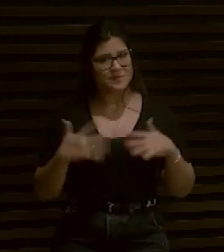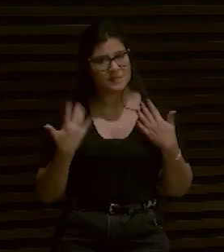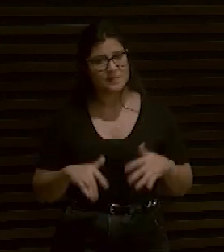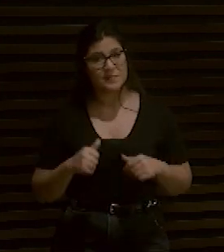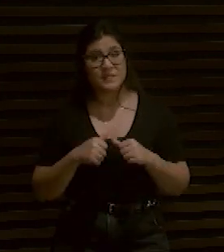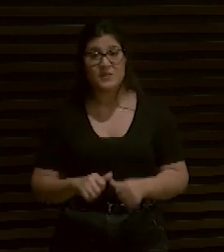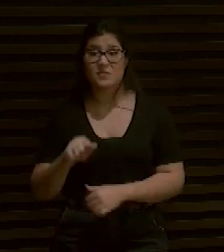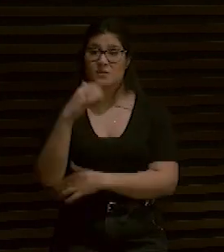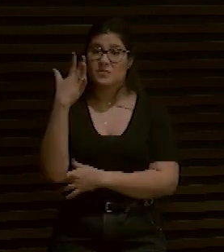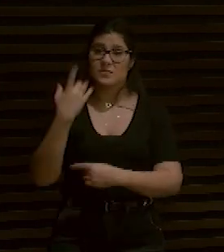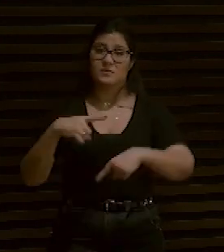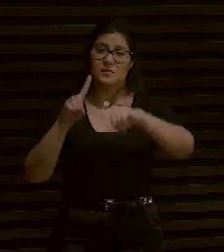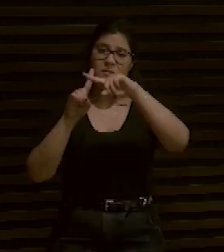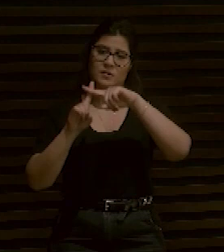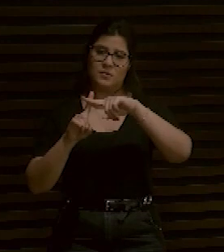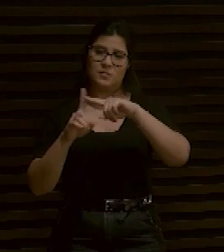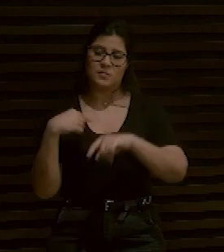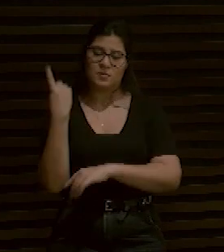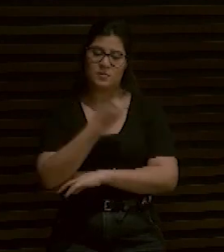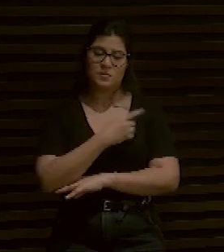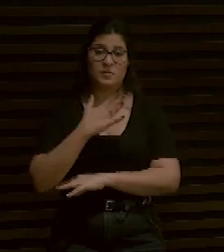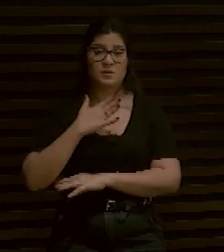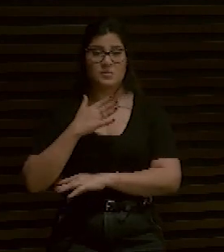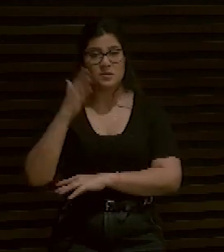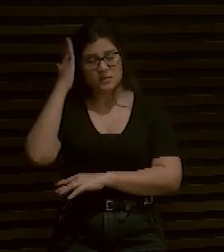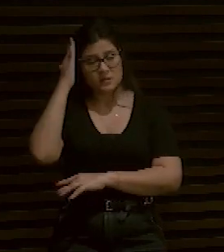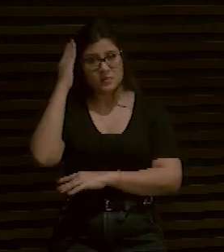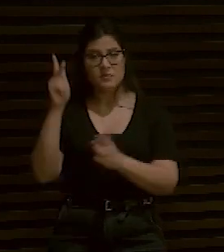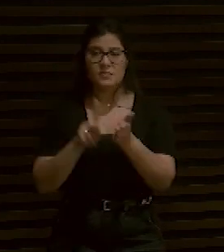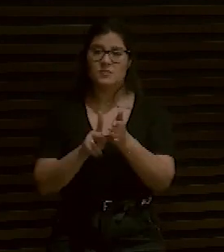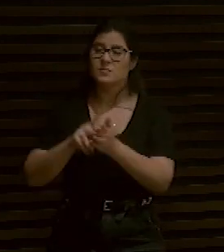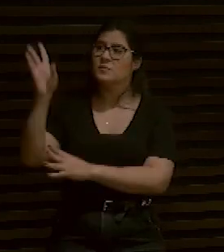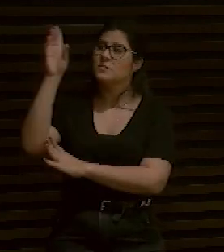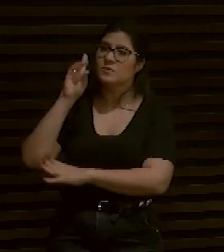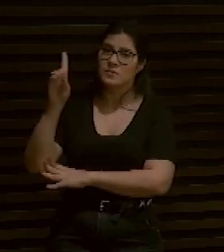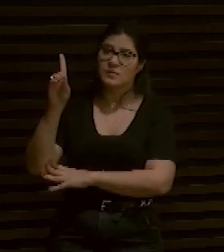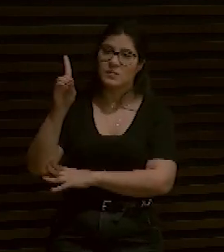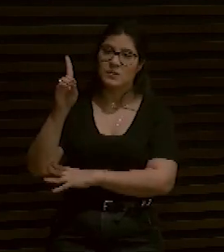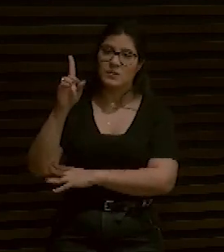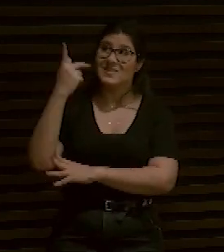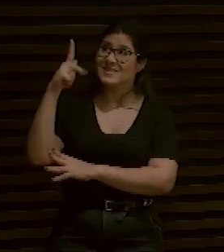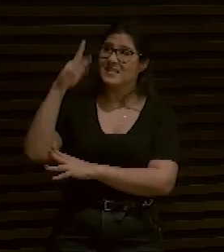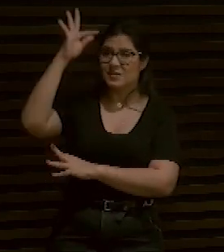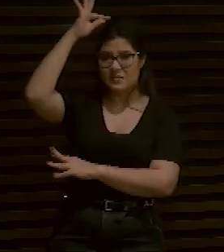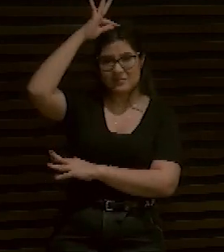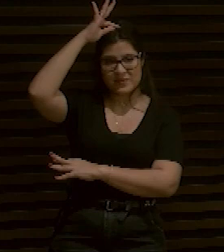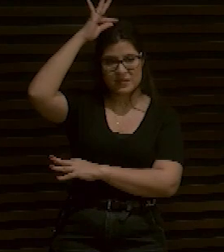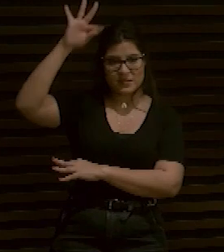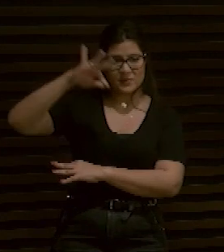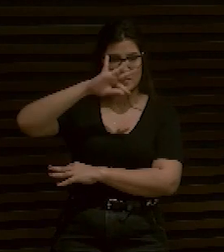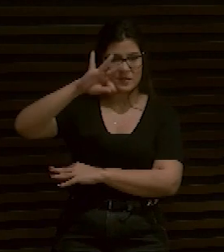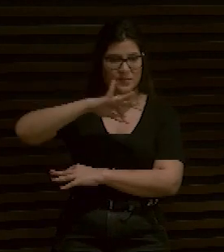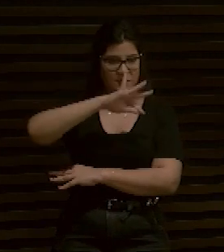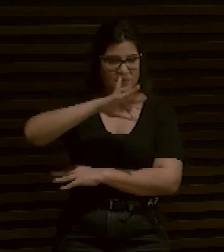conosco. E nós sabemos que o próprio Deus coloca em nós o seu Espírito para que possamos viver